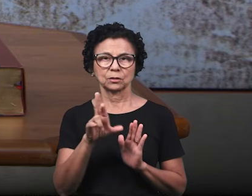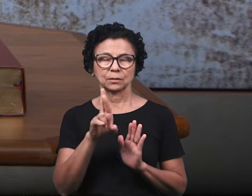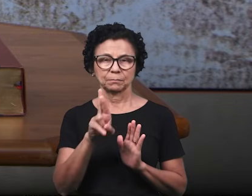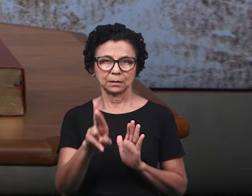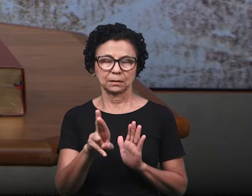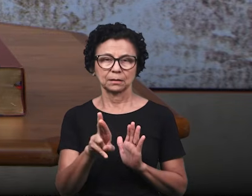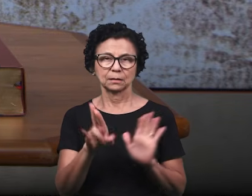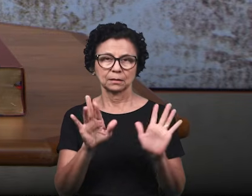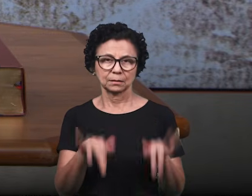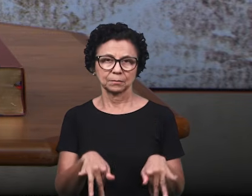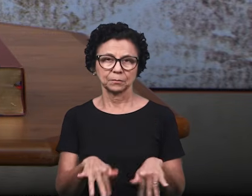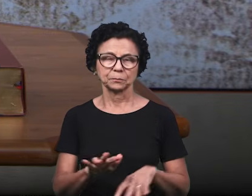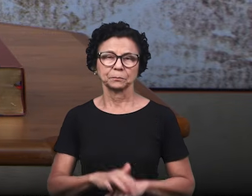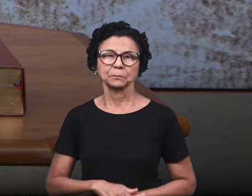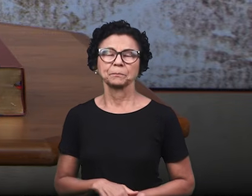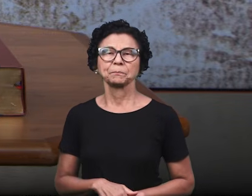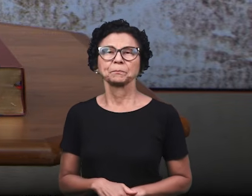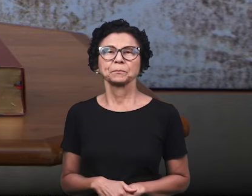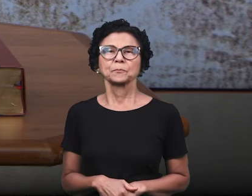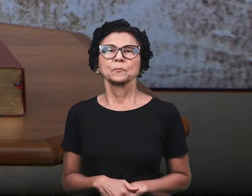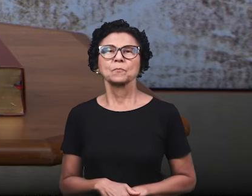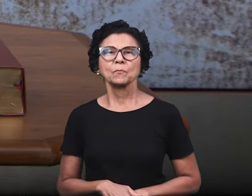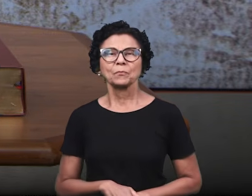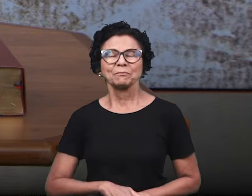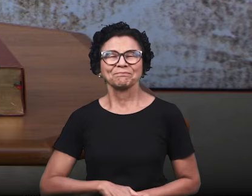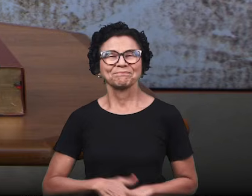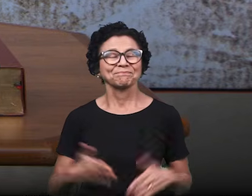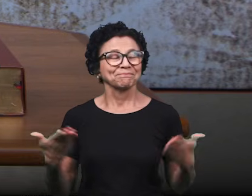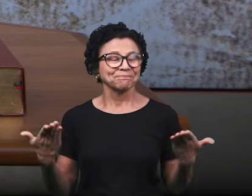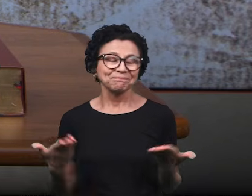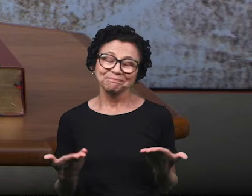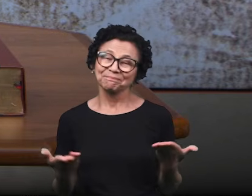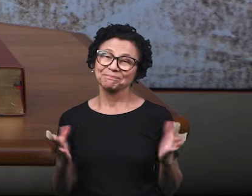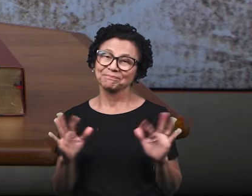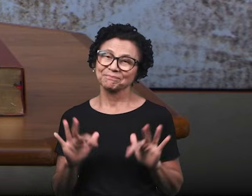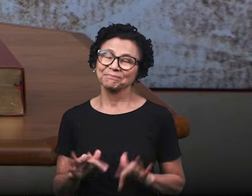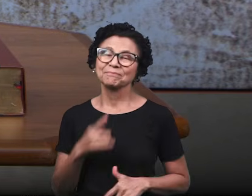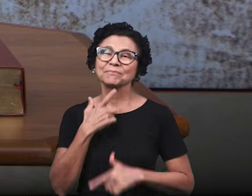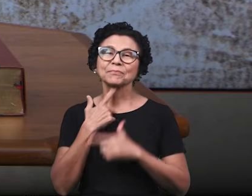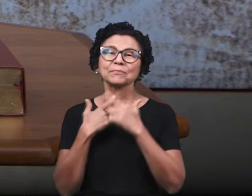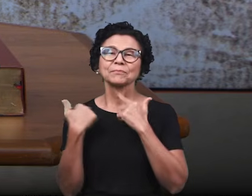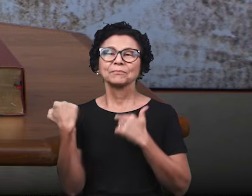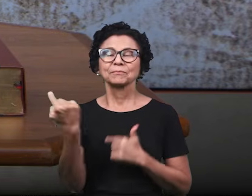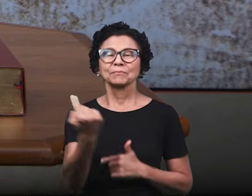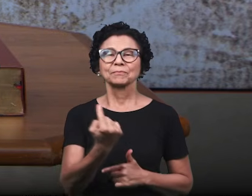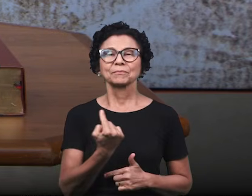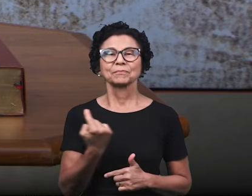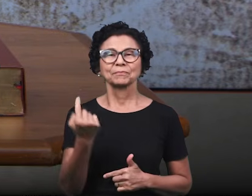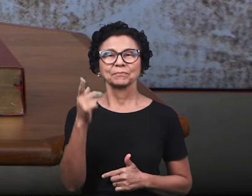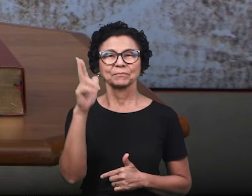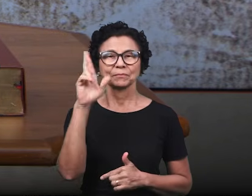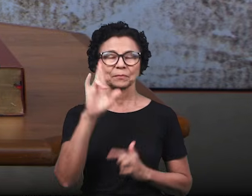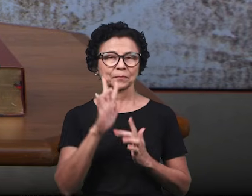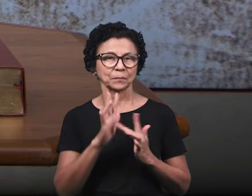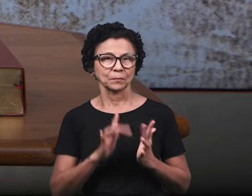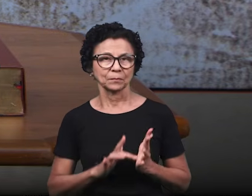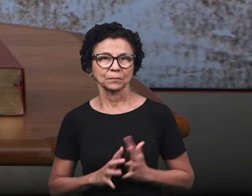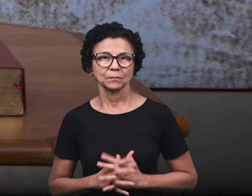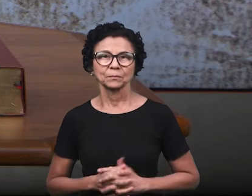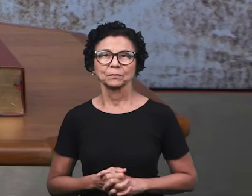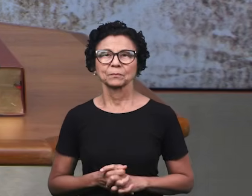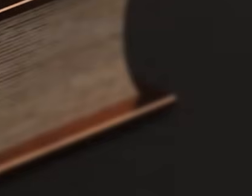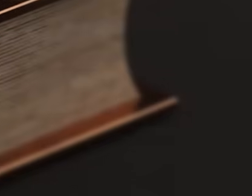Jeremias e vamos encerrando o nosso episódio por hoje, desejando a todos os irmãos a paz do Senhor